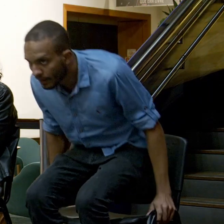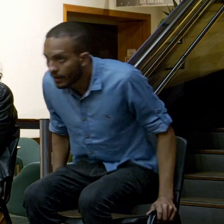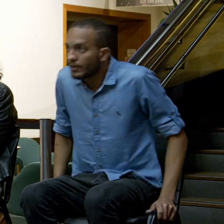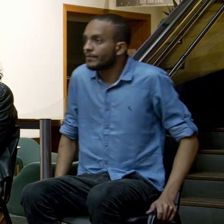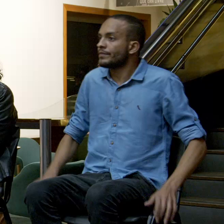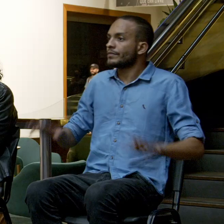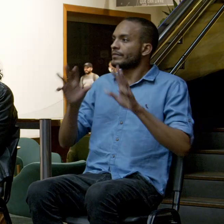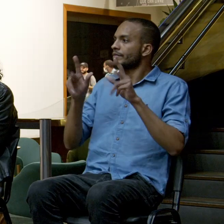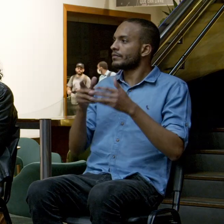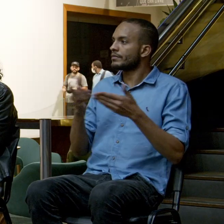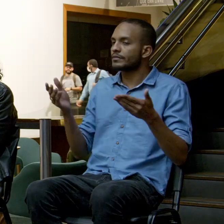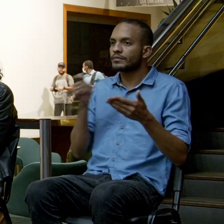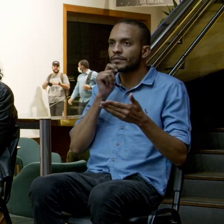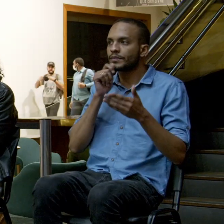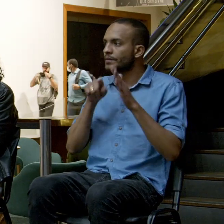Paulo?